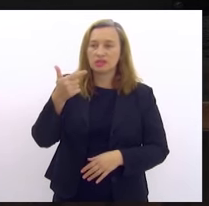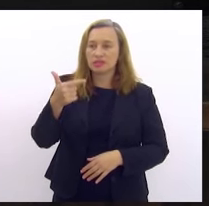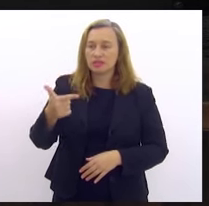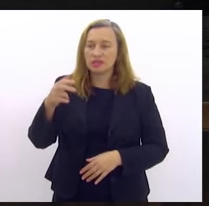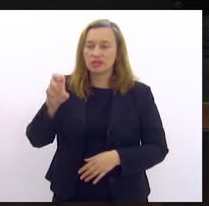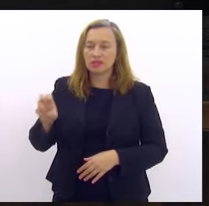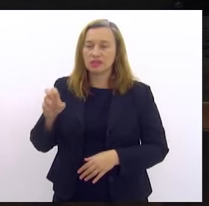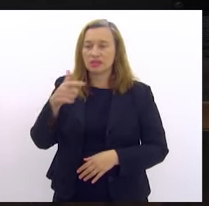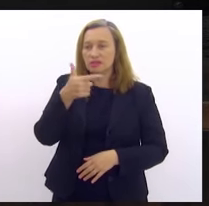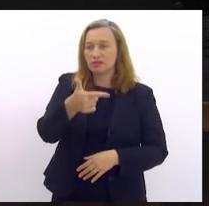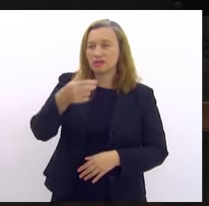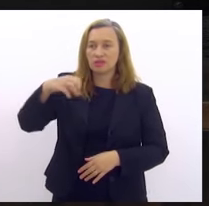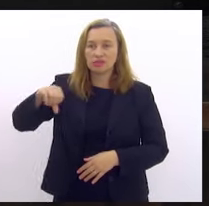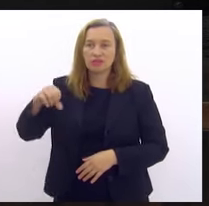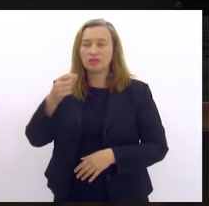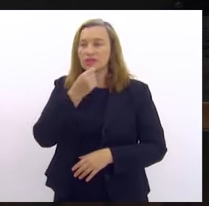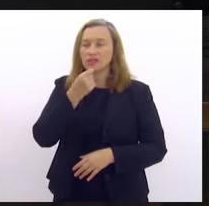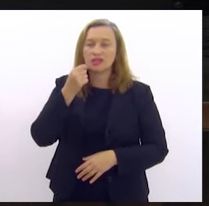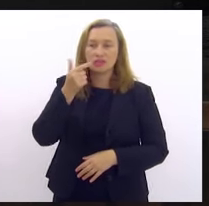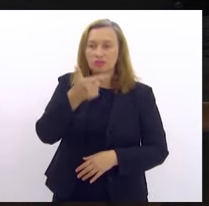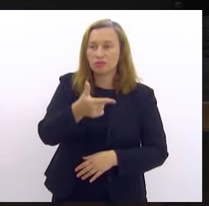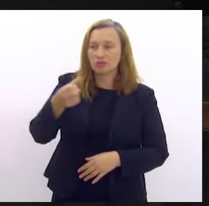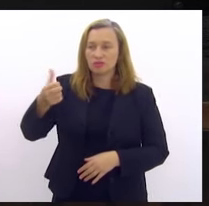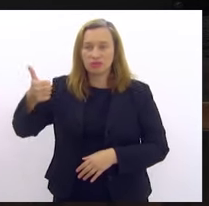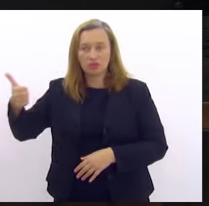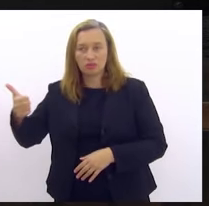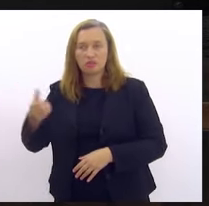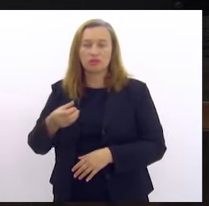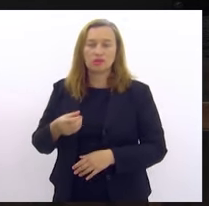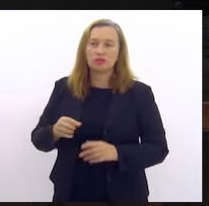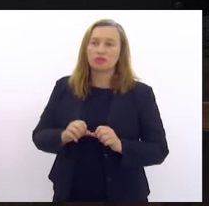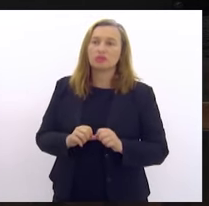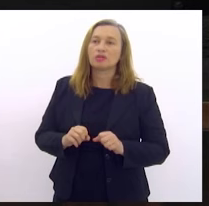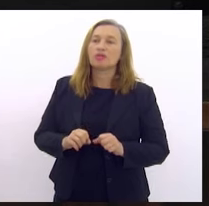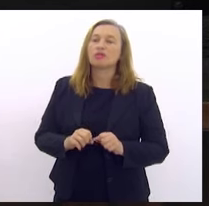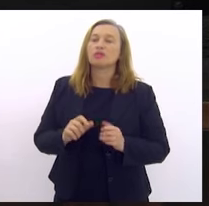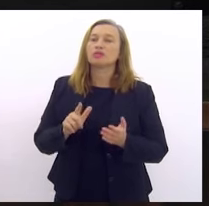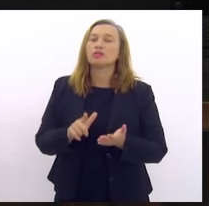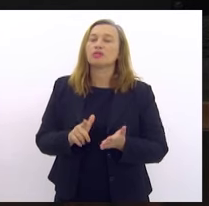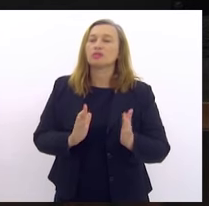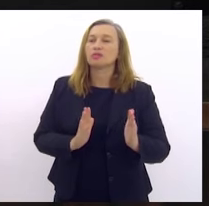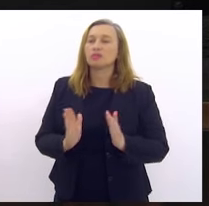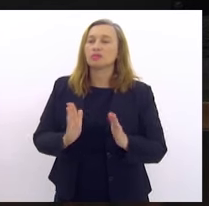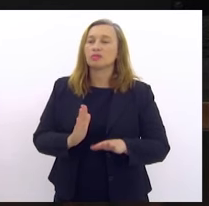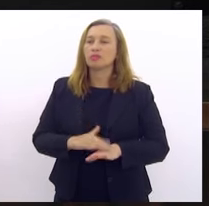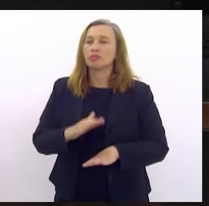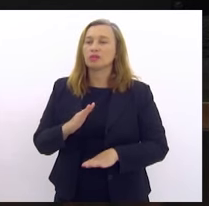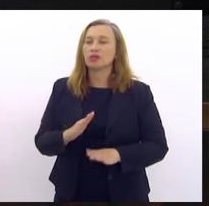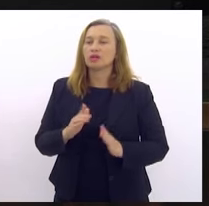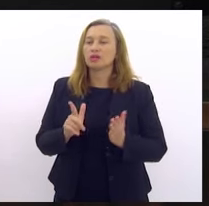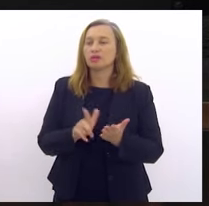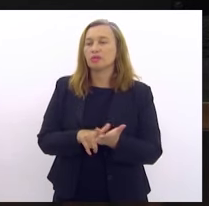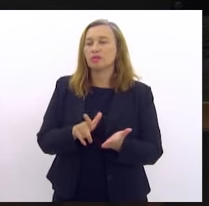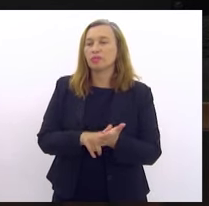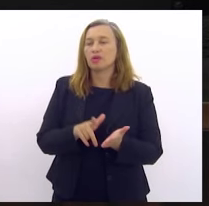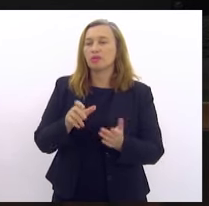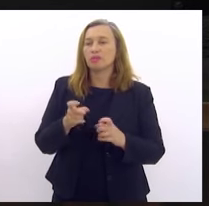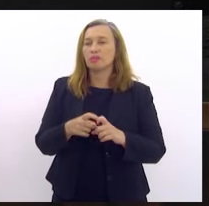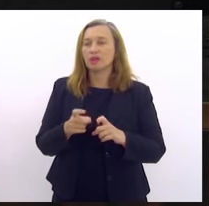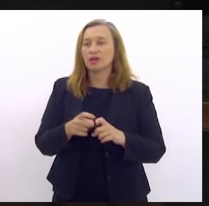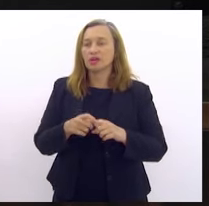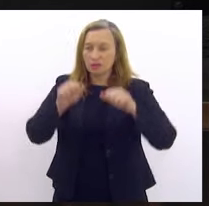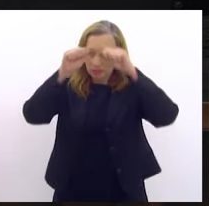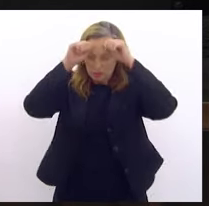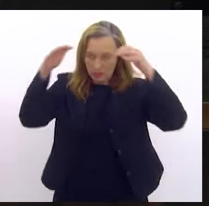9.425, de 29 de setembro de 2021, para ampliar o direito ao laudo médico por tempo indeterminado ao portador do transtorno de